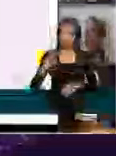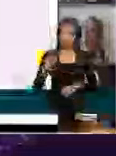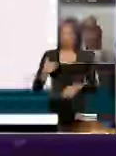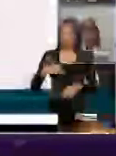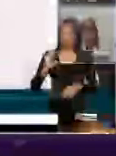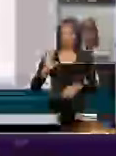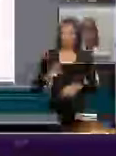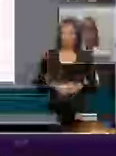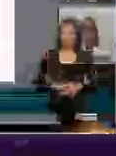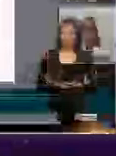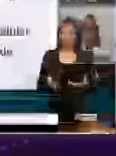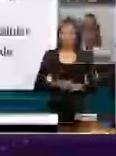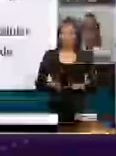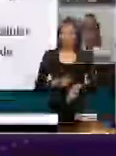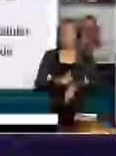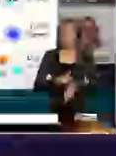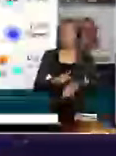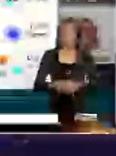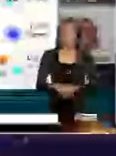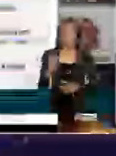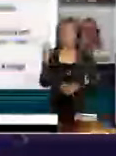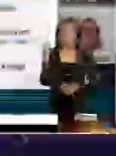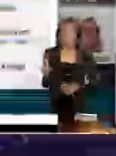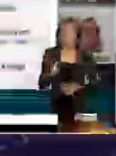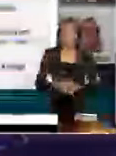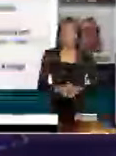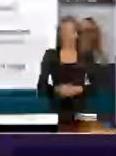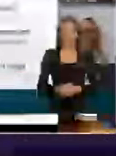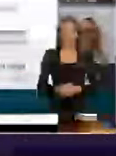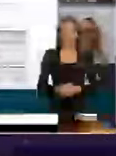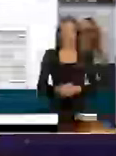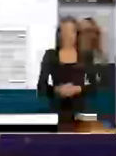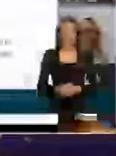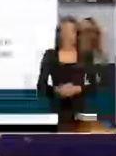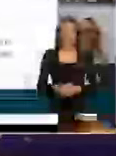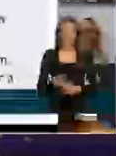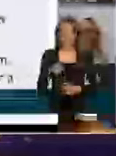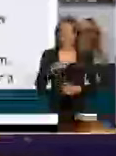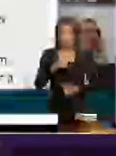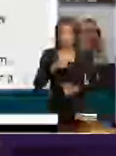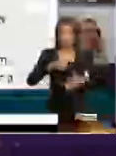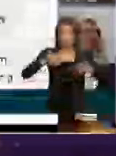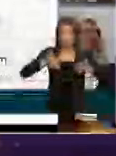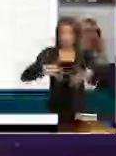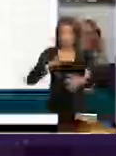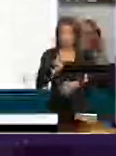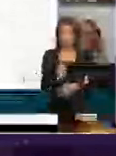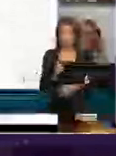Uhum. Bom, o que eu gostaria de completar era apenas que a infecção, ela traz sim